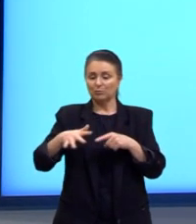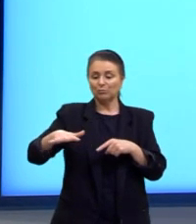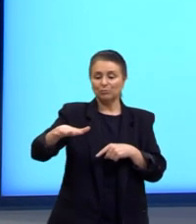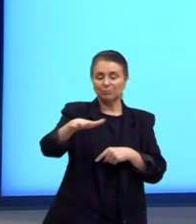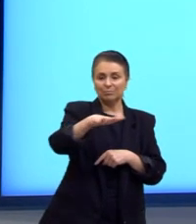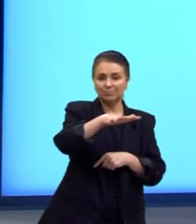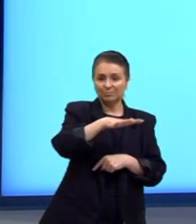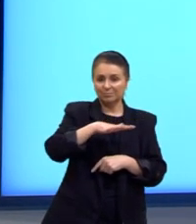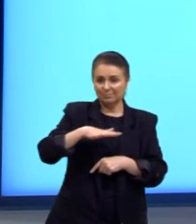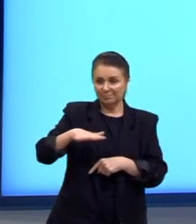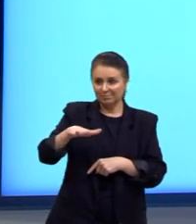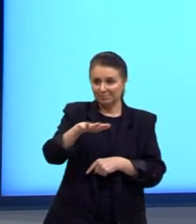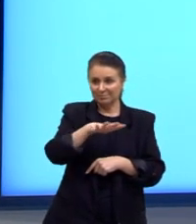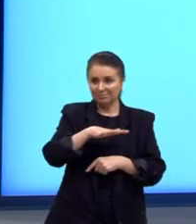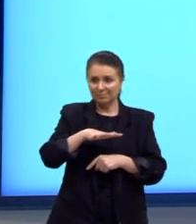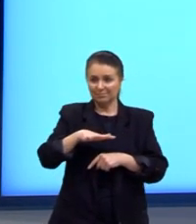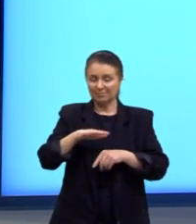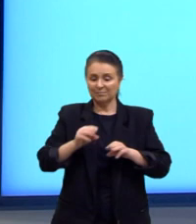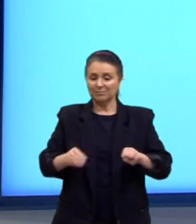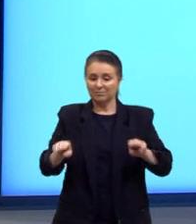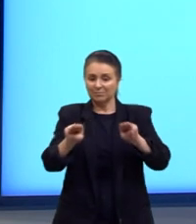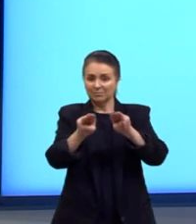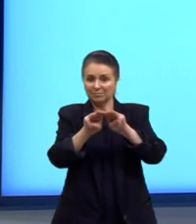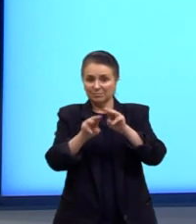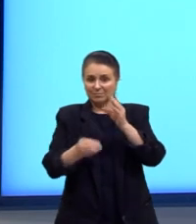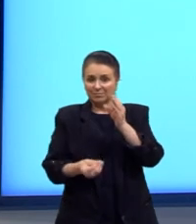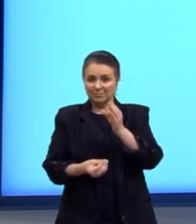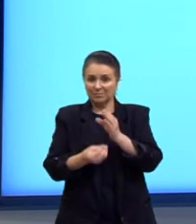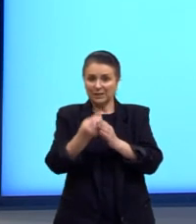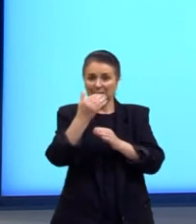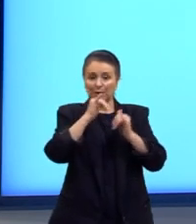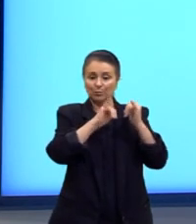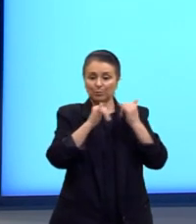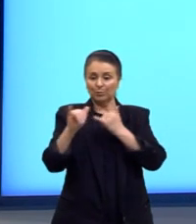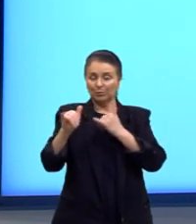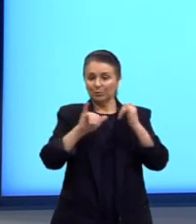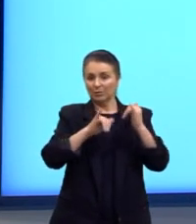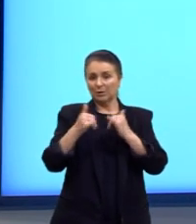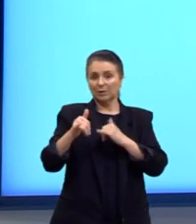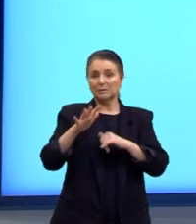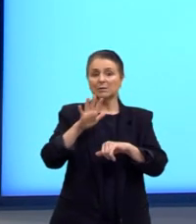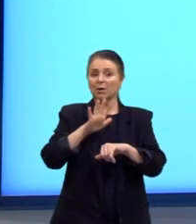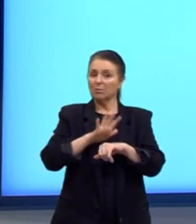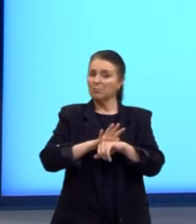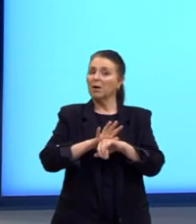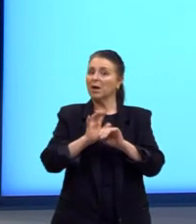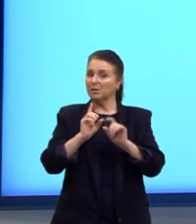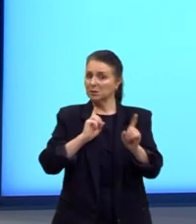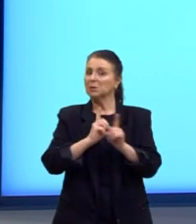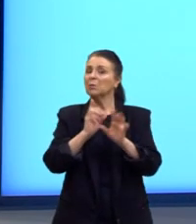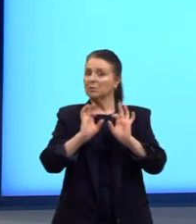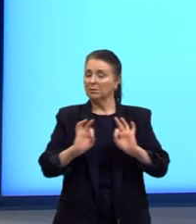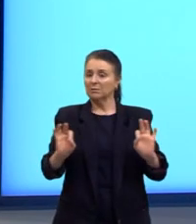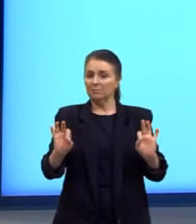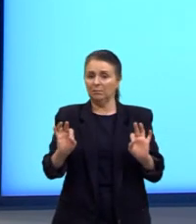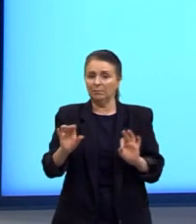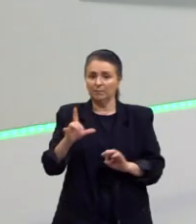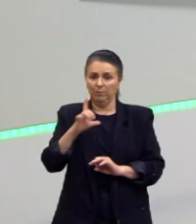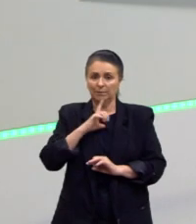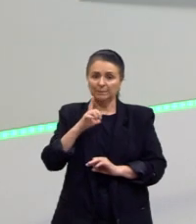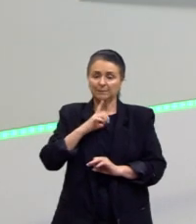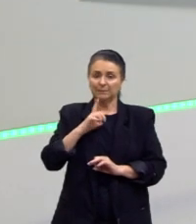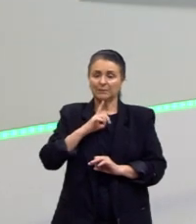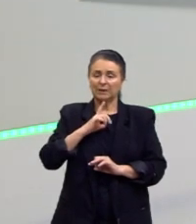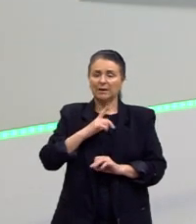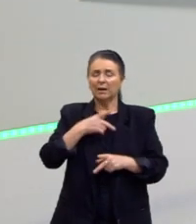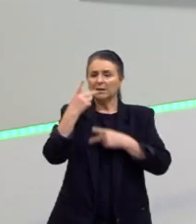né, magnético gerado por corrente, são os mais comuns. Então vejam que a